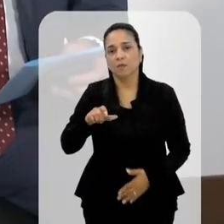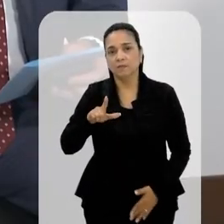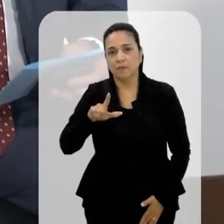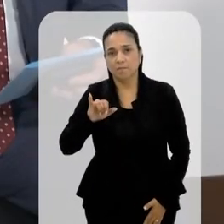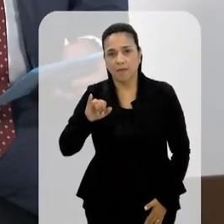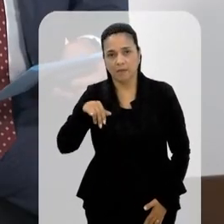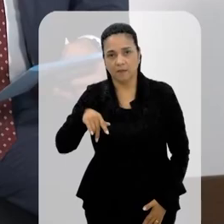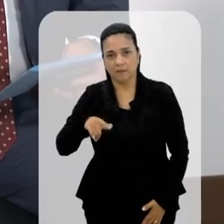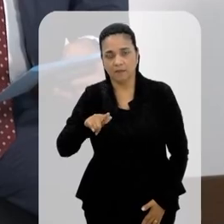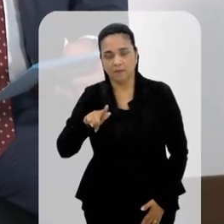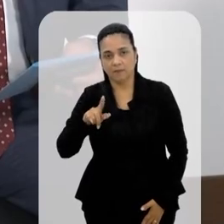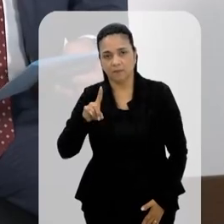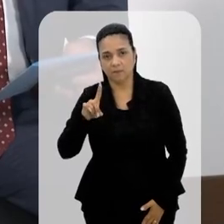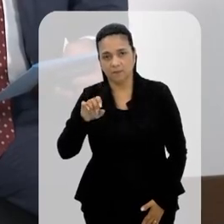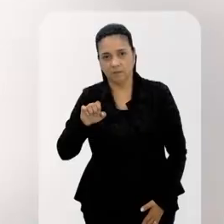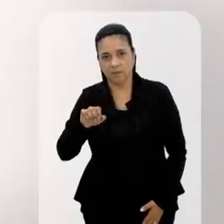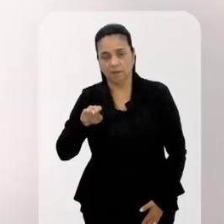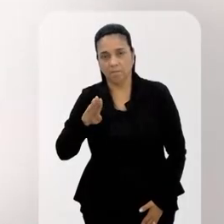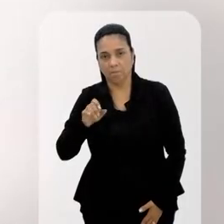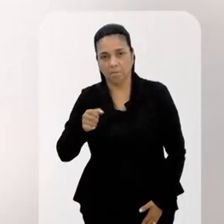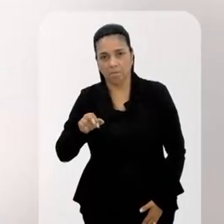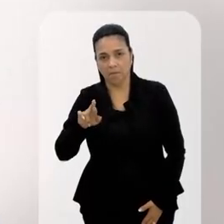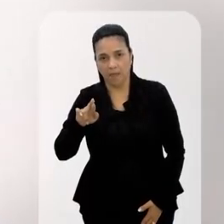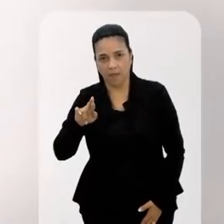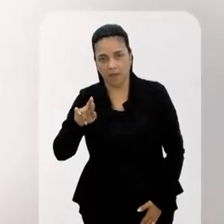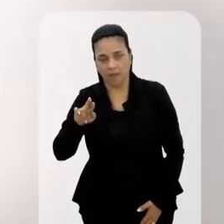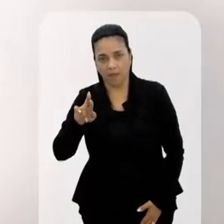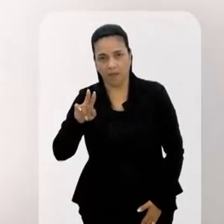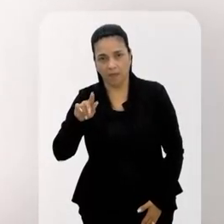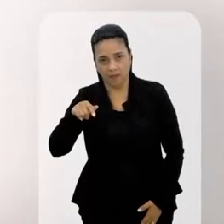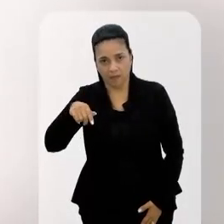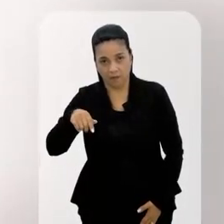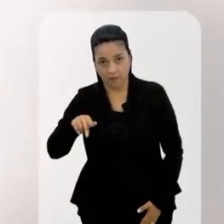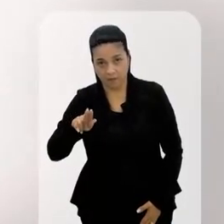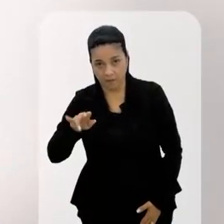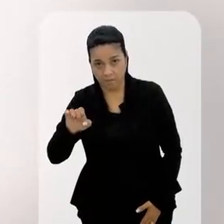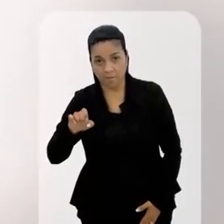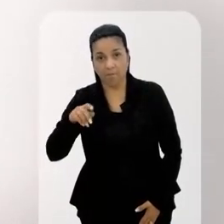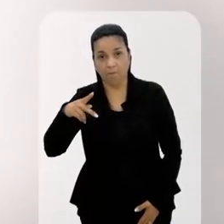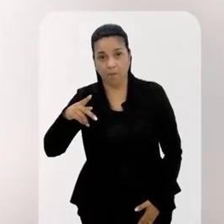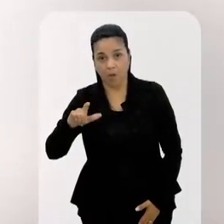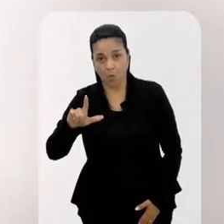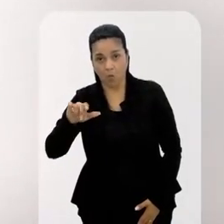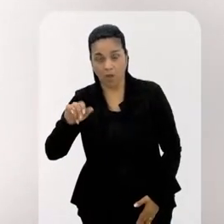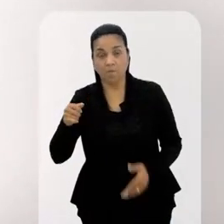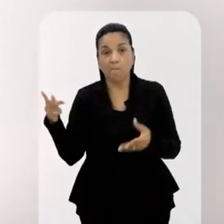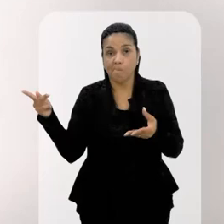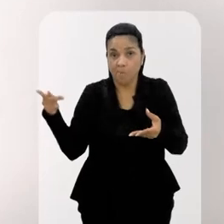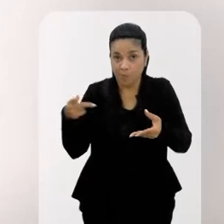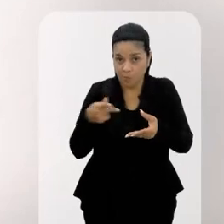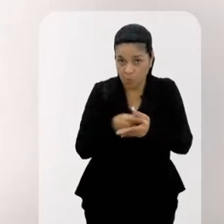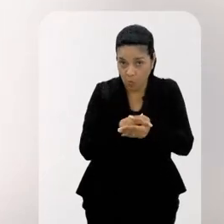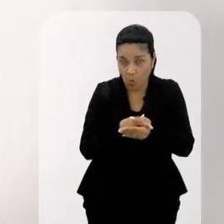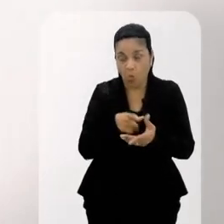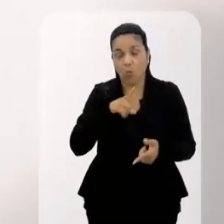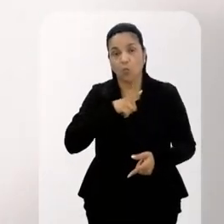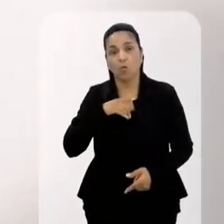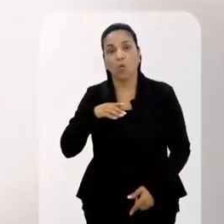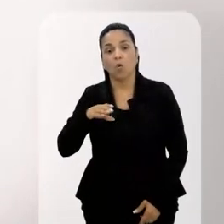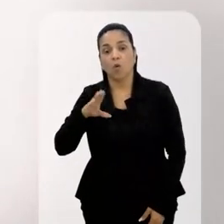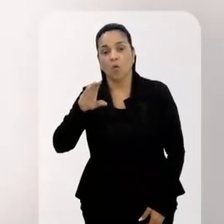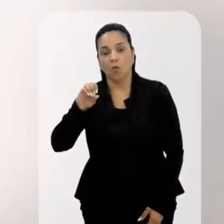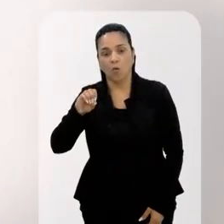Gutenberg de Paula. Tá? Temos os PROCONs estaduais, temos as autarquias municipais também, os PROCONs. E temos